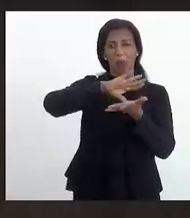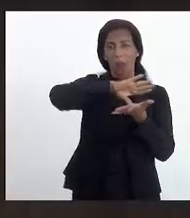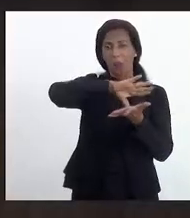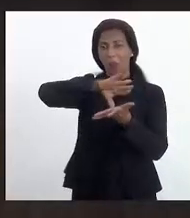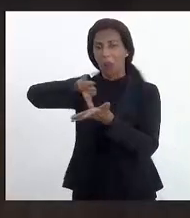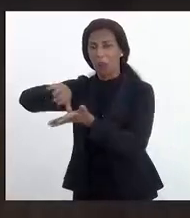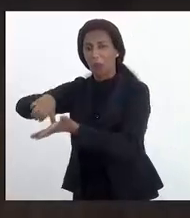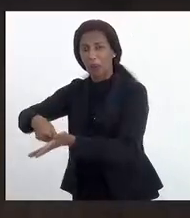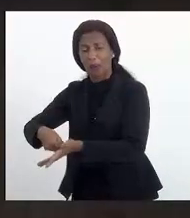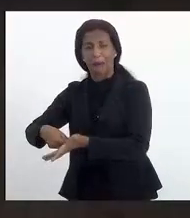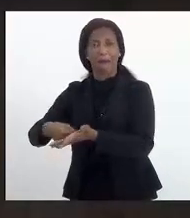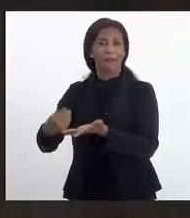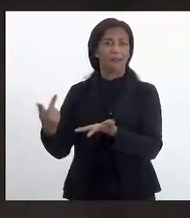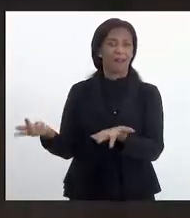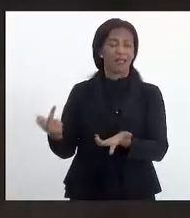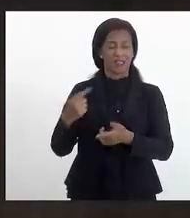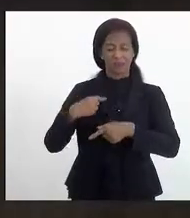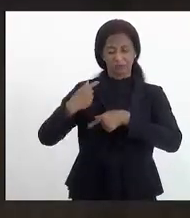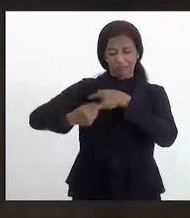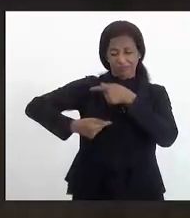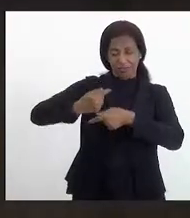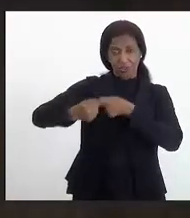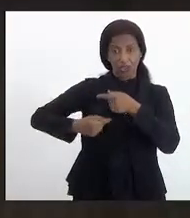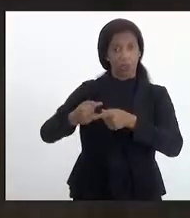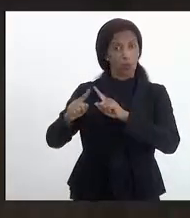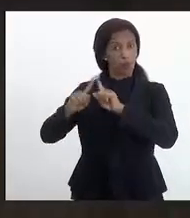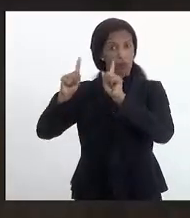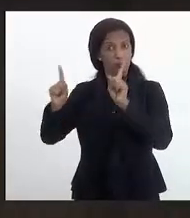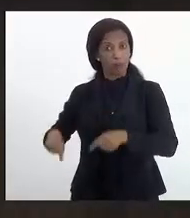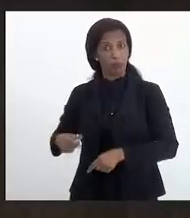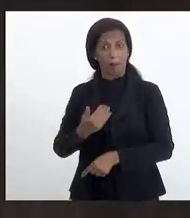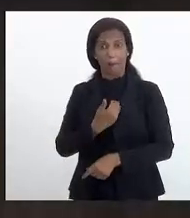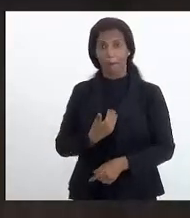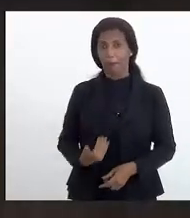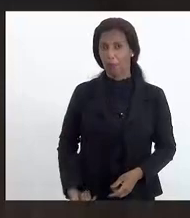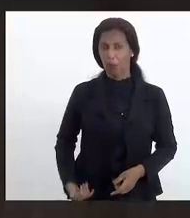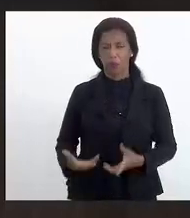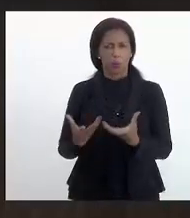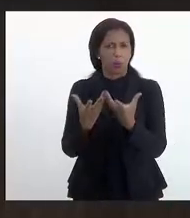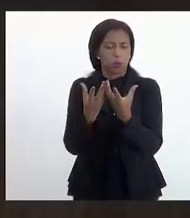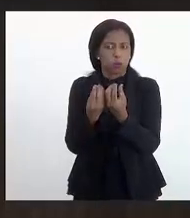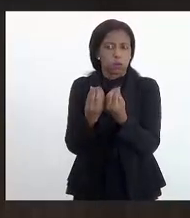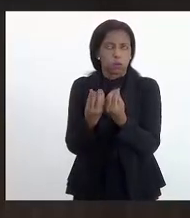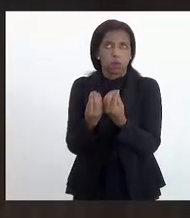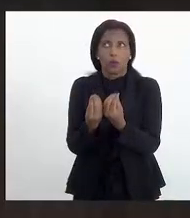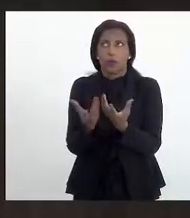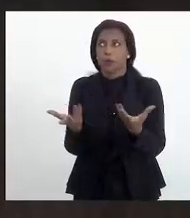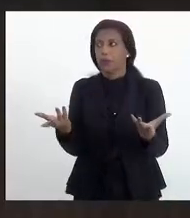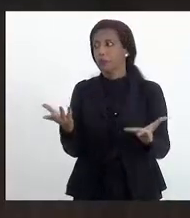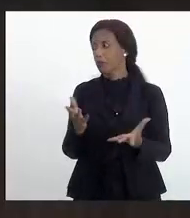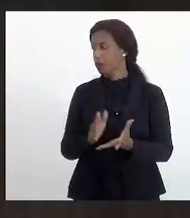de Janeiro e que isso girou para o funcionalismo público de maneira muito, muito